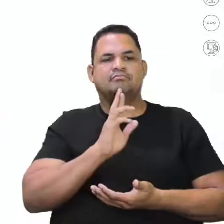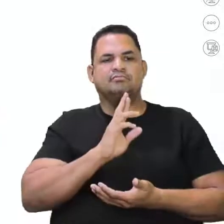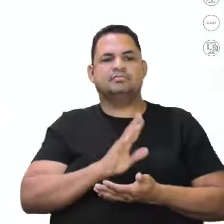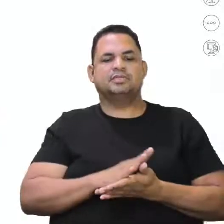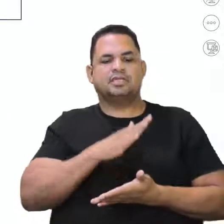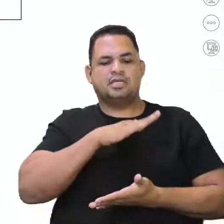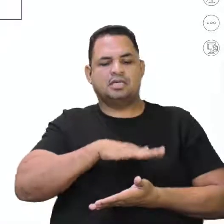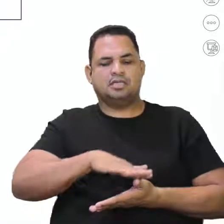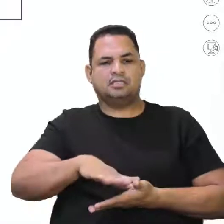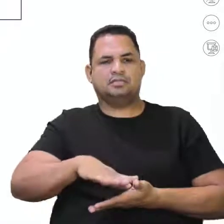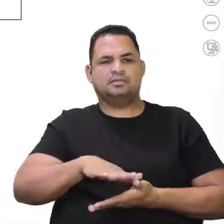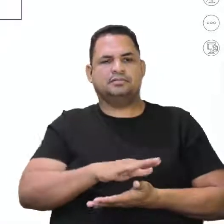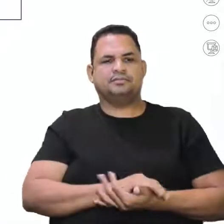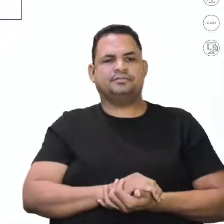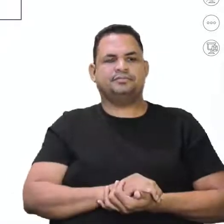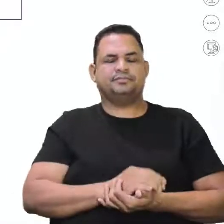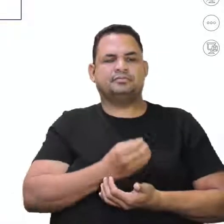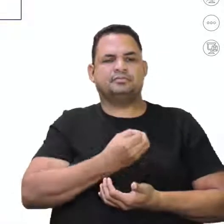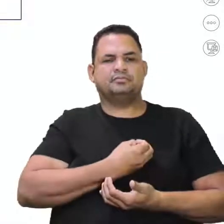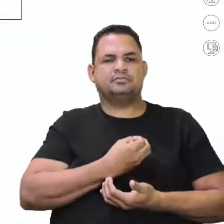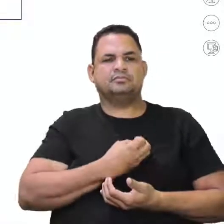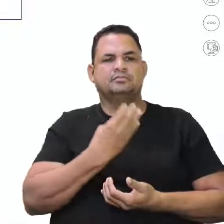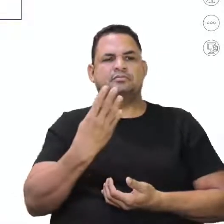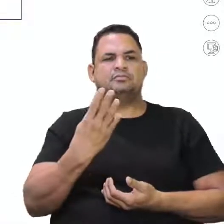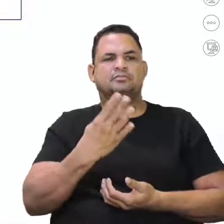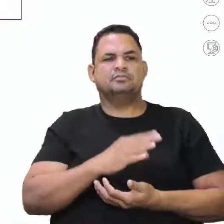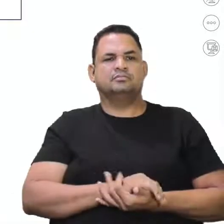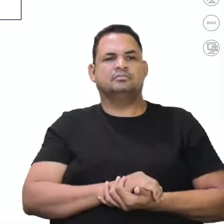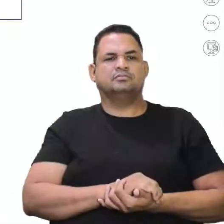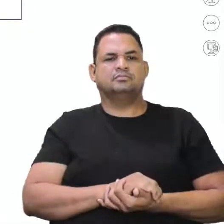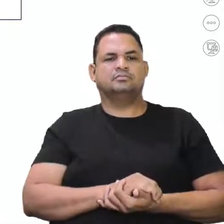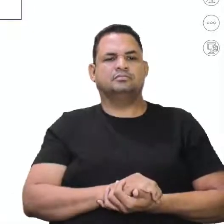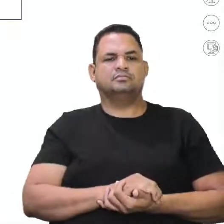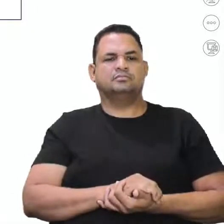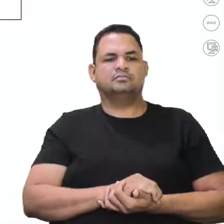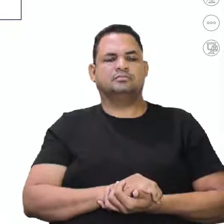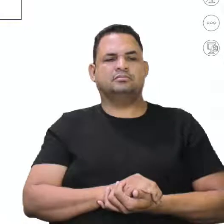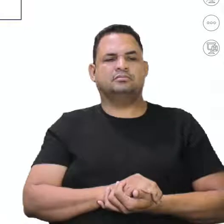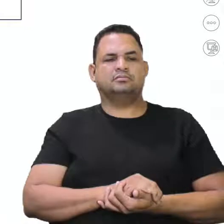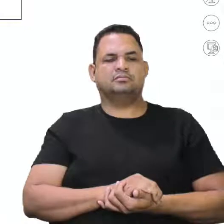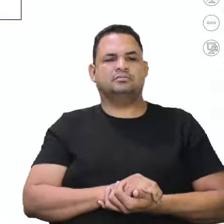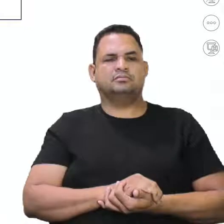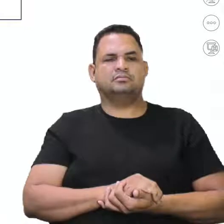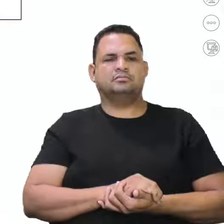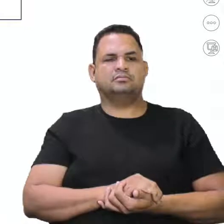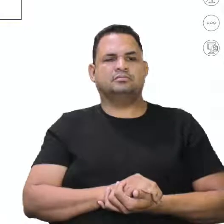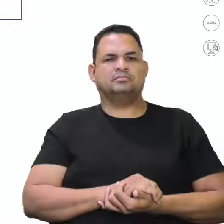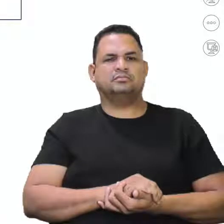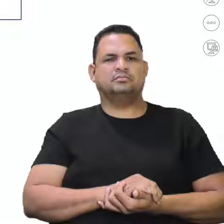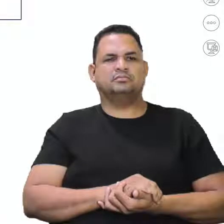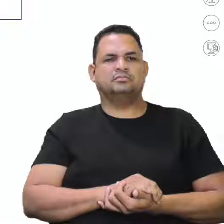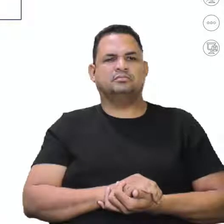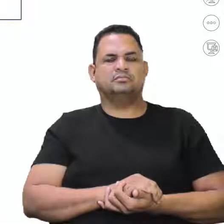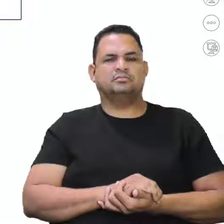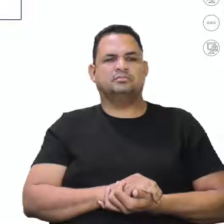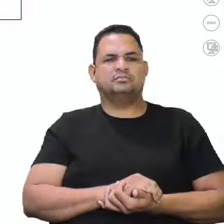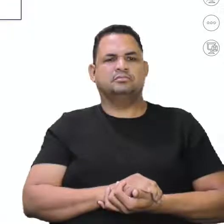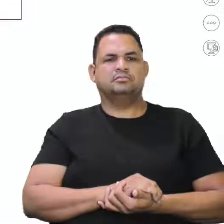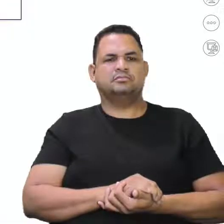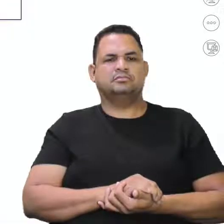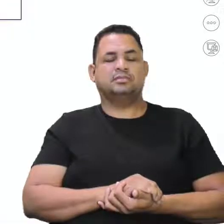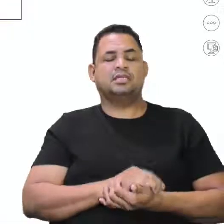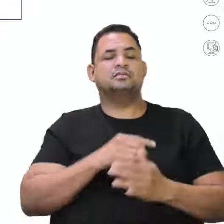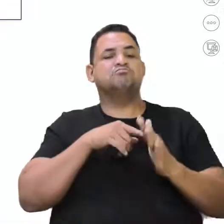children, alright? Número 4. The questions are answered by.